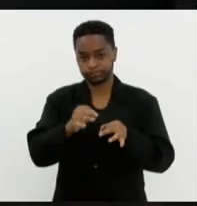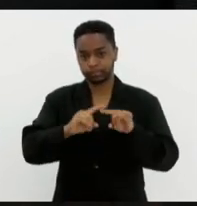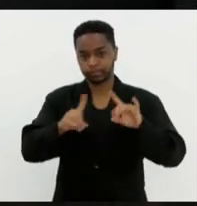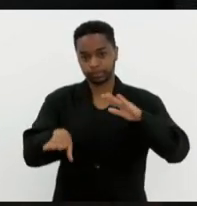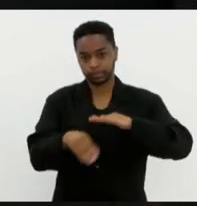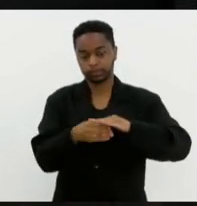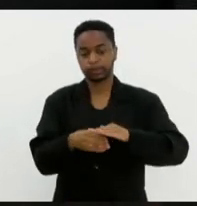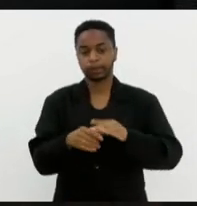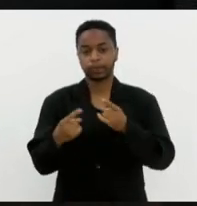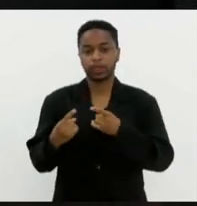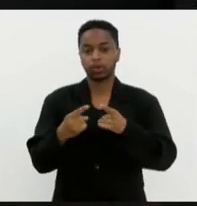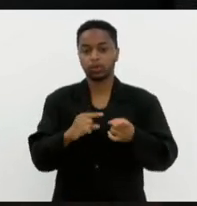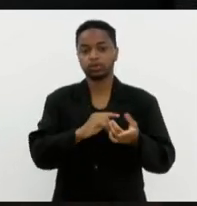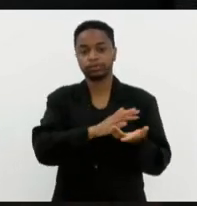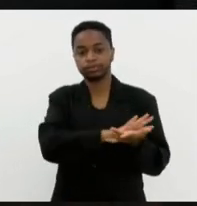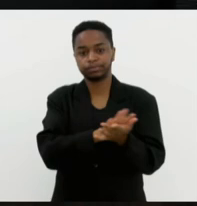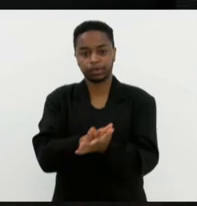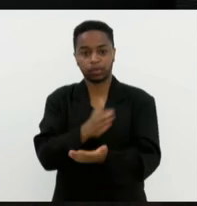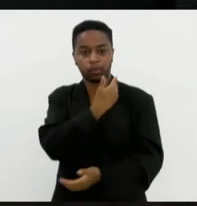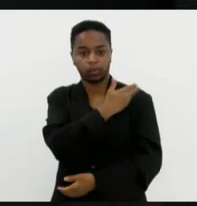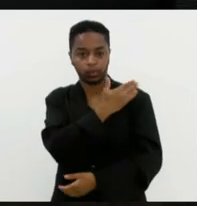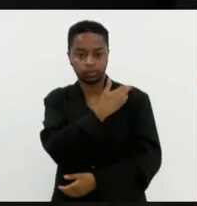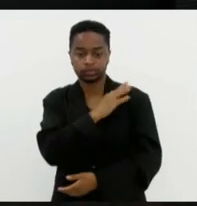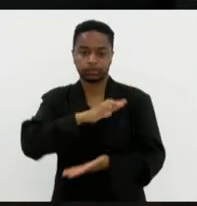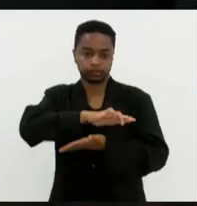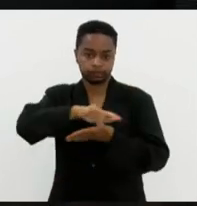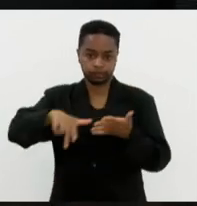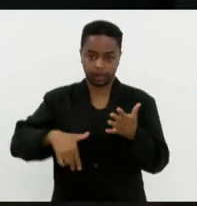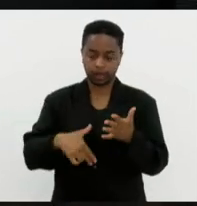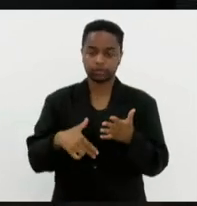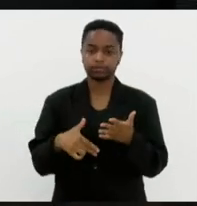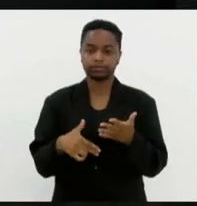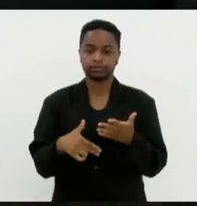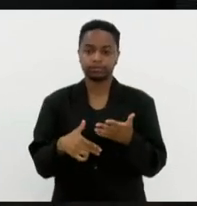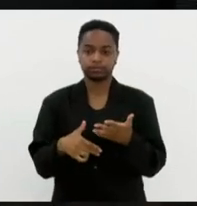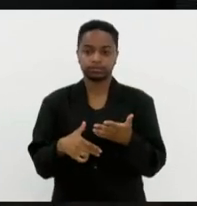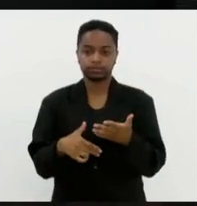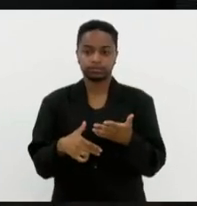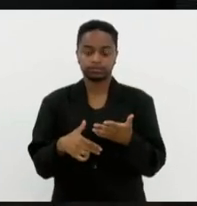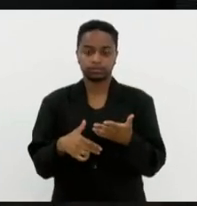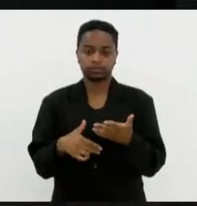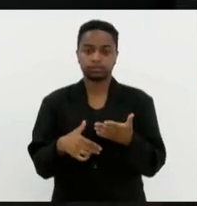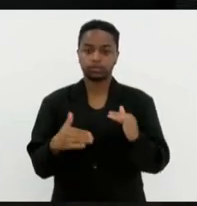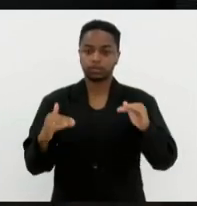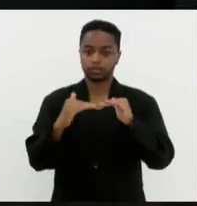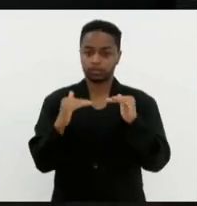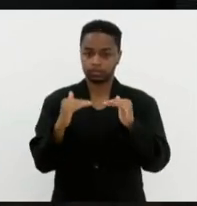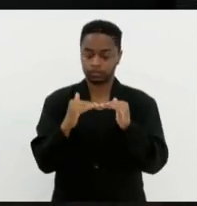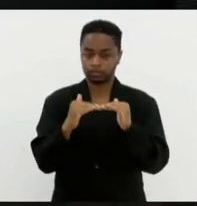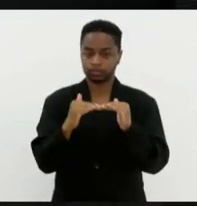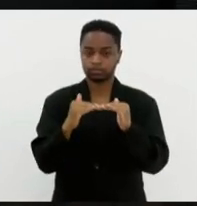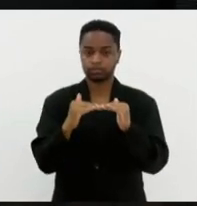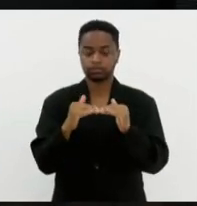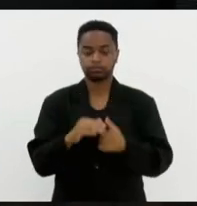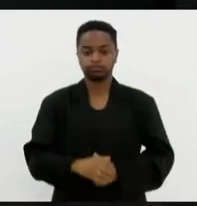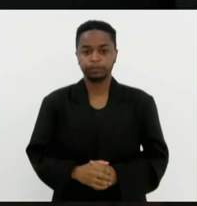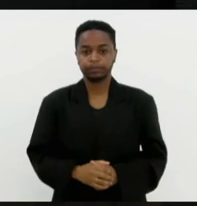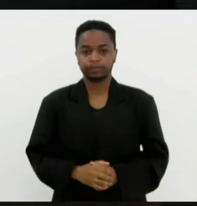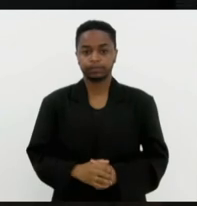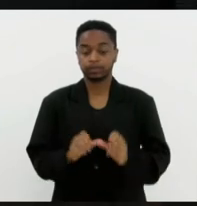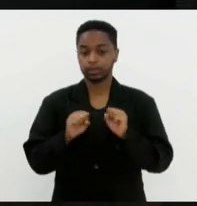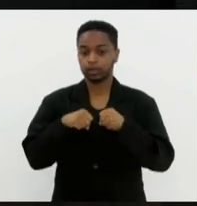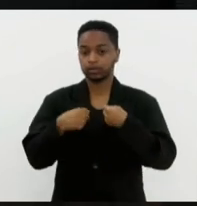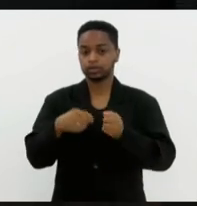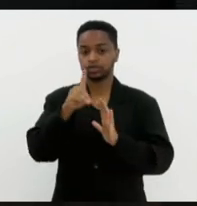às discriminações e preconceitos de raça, cor, etnia, religião e procedência nacional, favorável com emenda, de defesa